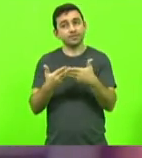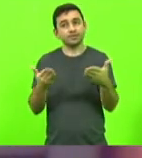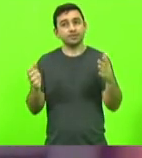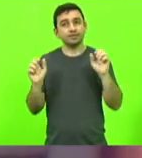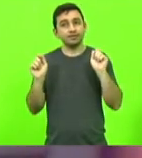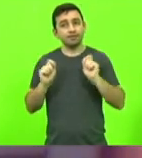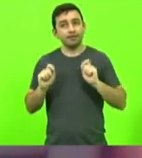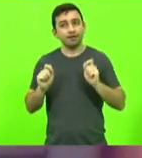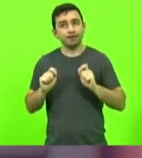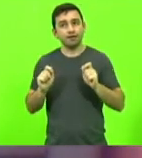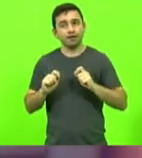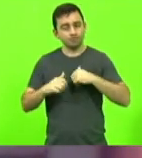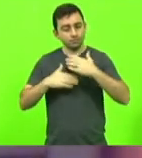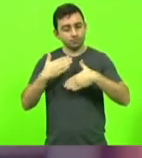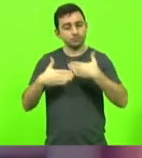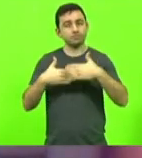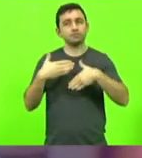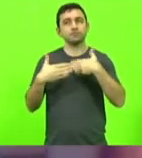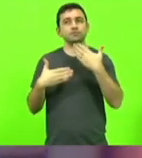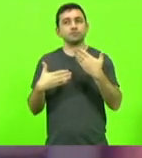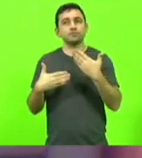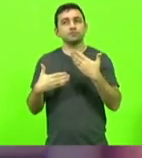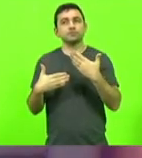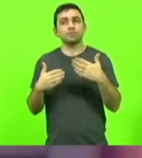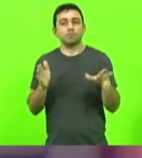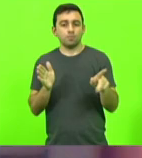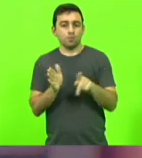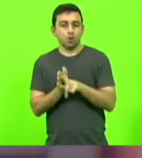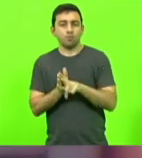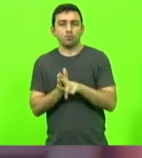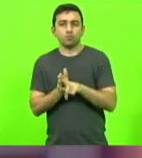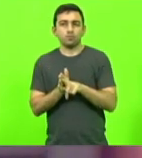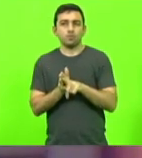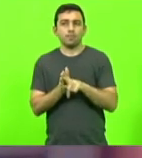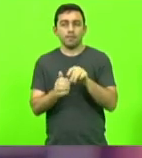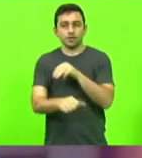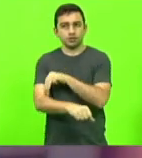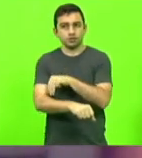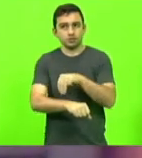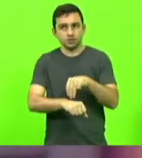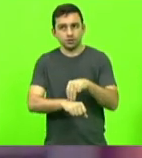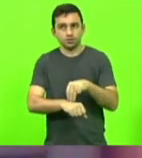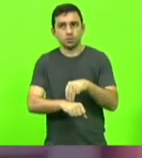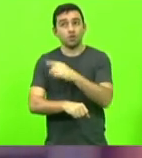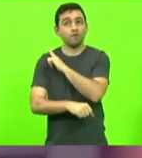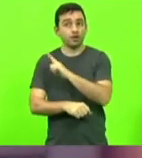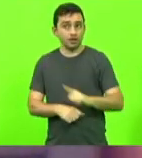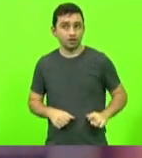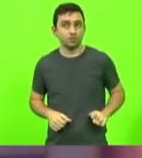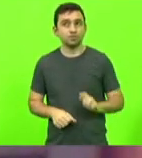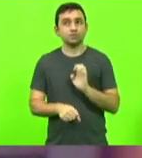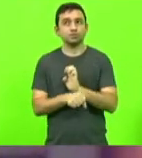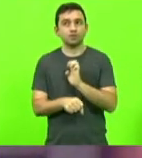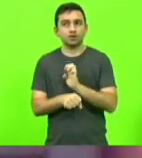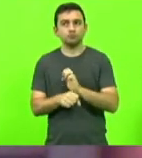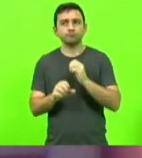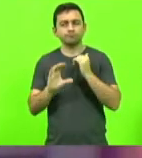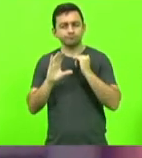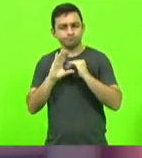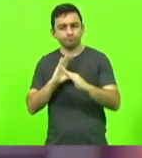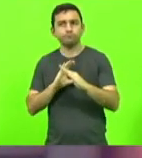possa avançar na carreira do magistério e que o governo do Estado envie